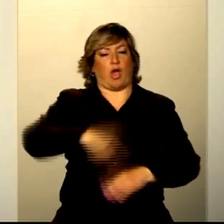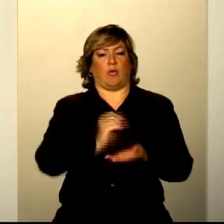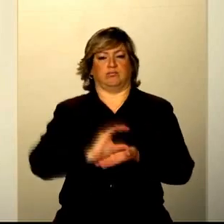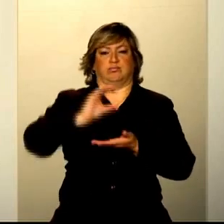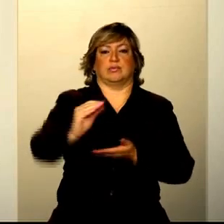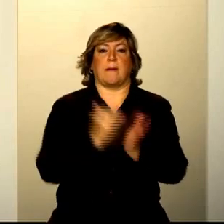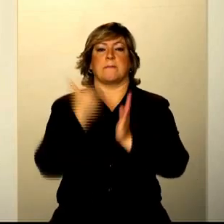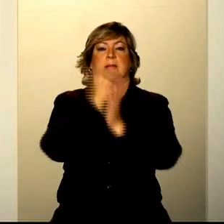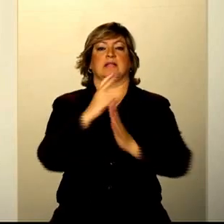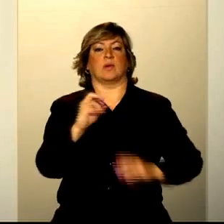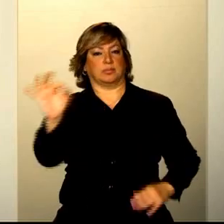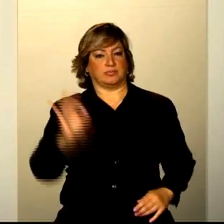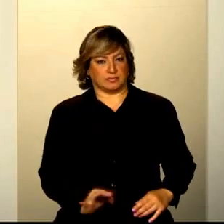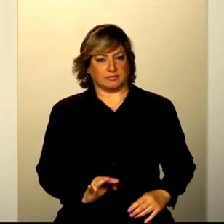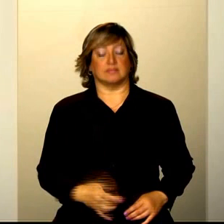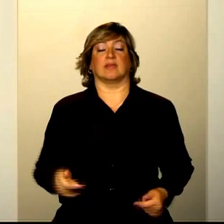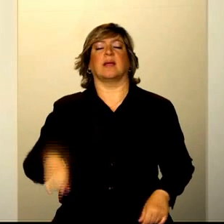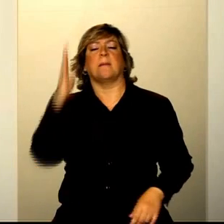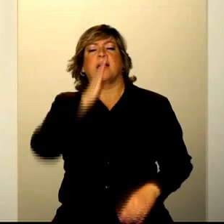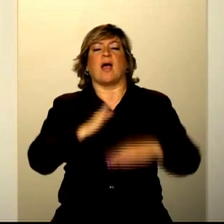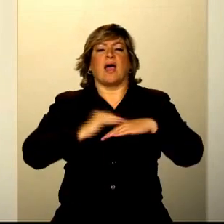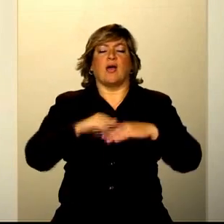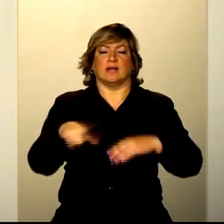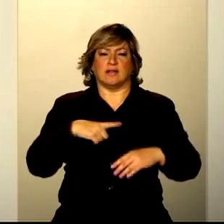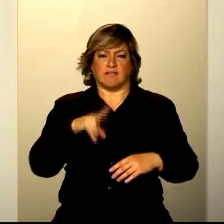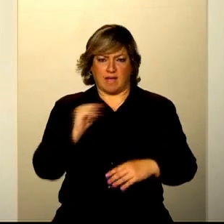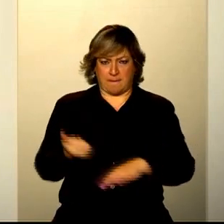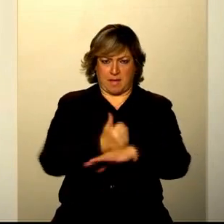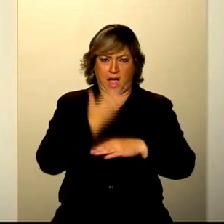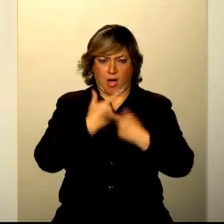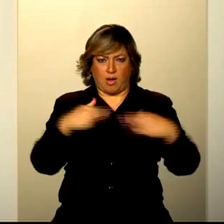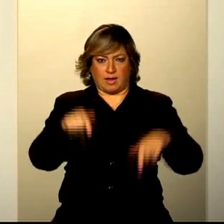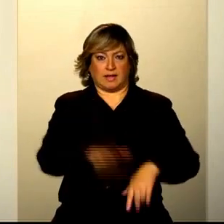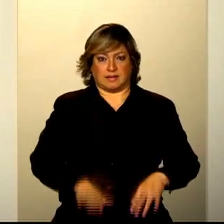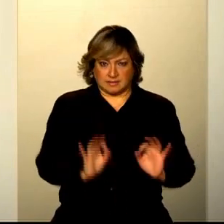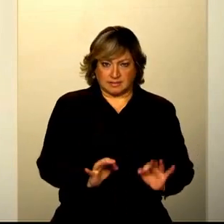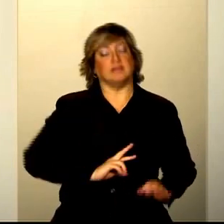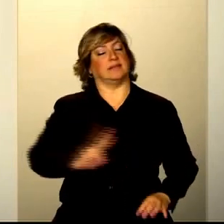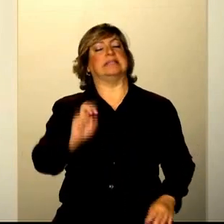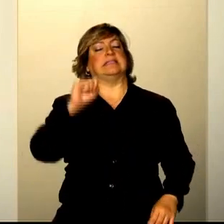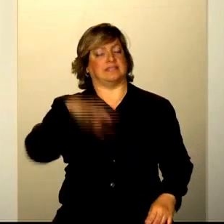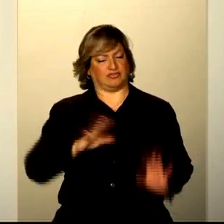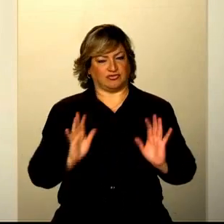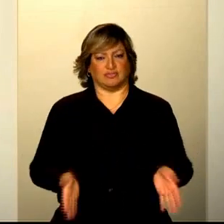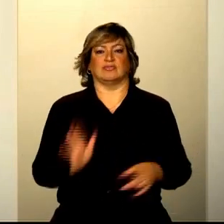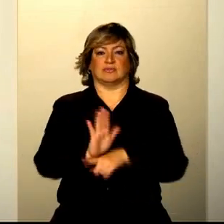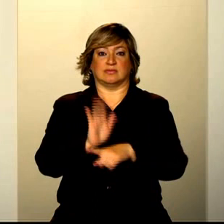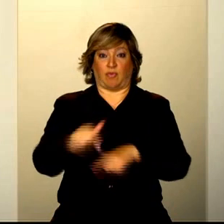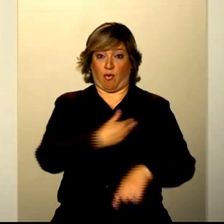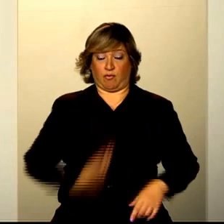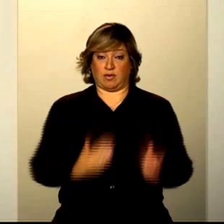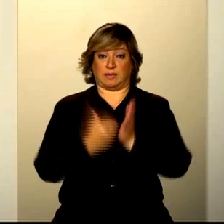a mais de recursos o Brasil carinhoso vai ajudar também a melhorar a alimentação dessas crianças já está ajudando o governo